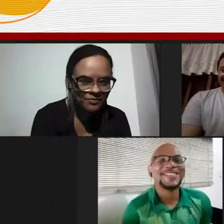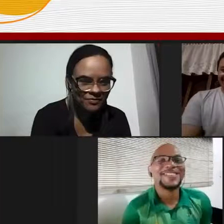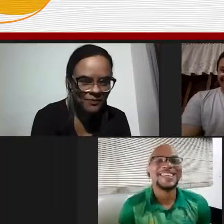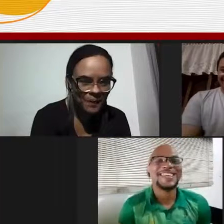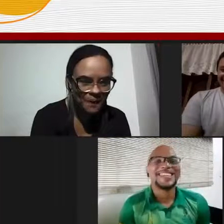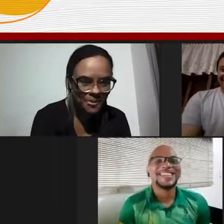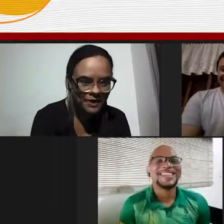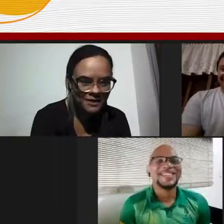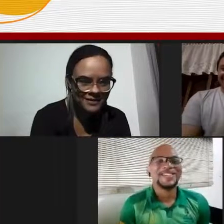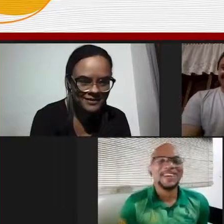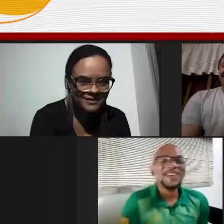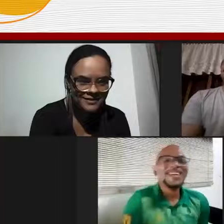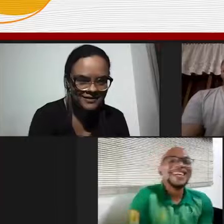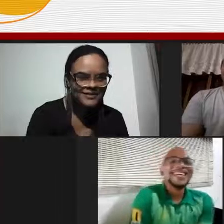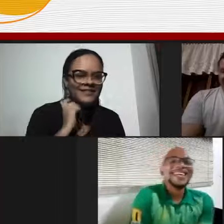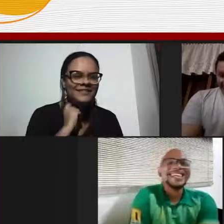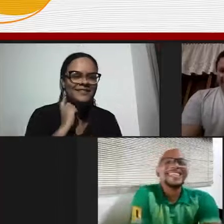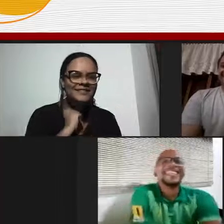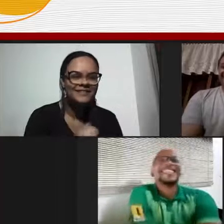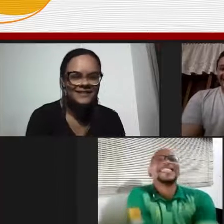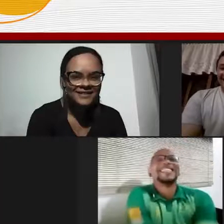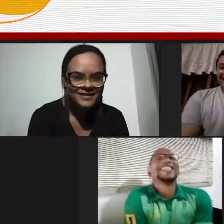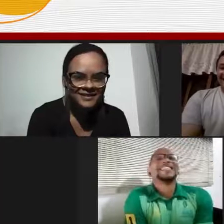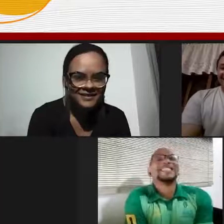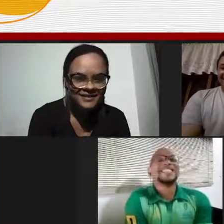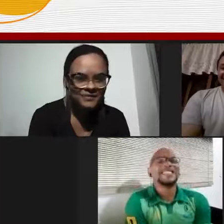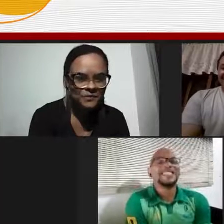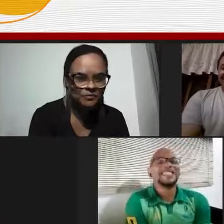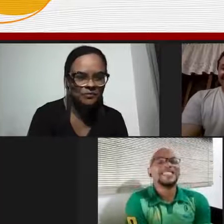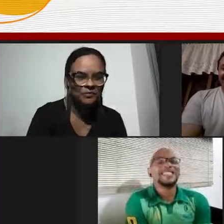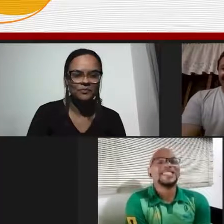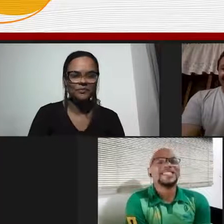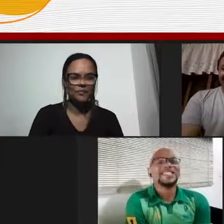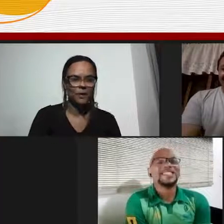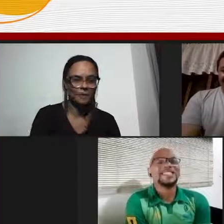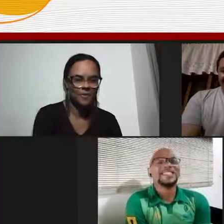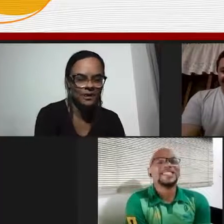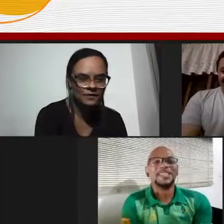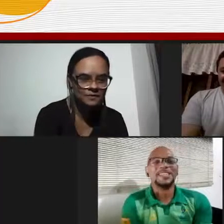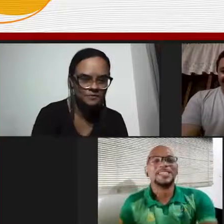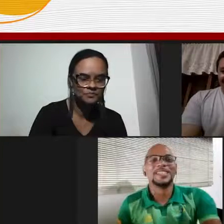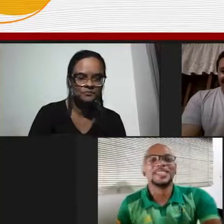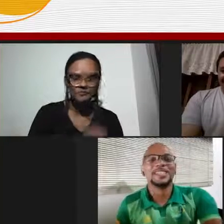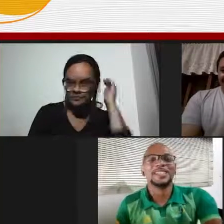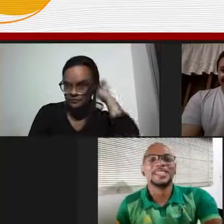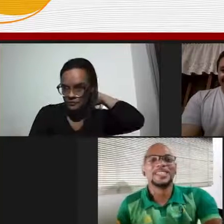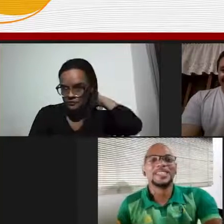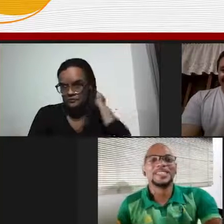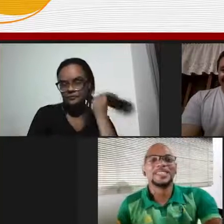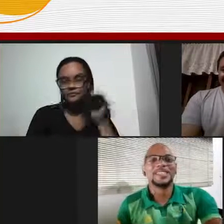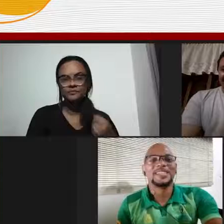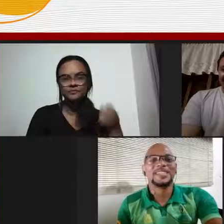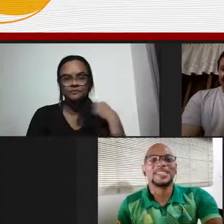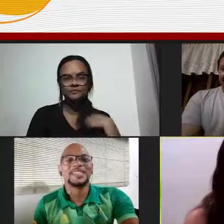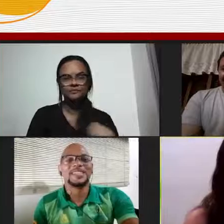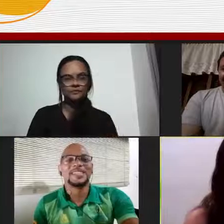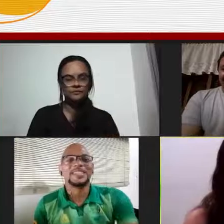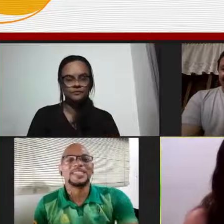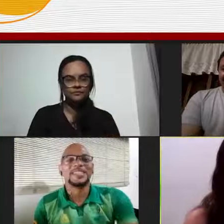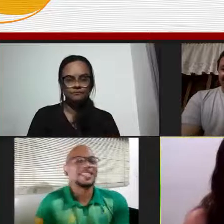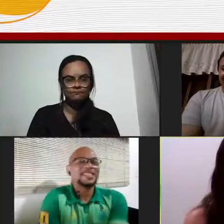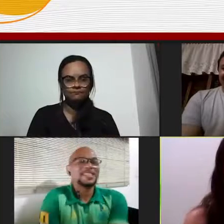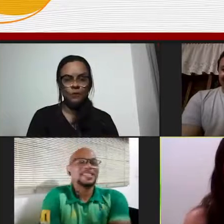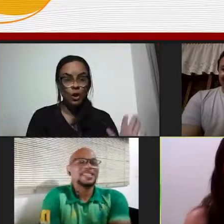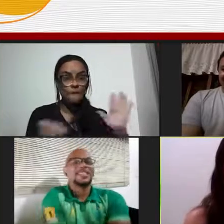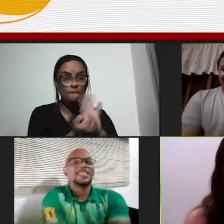filme por aí, hein, Clodoaldo? Ô, Chico, coloca as meninas aqui na tela com a gente também, para a gente fazer esse